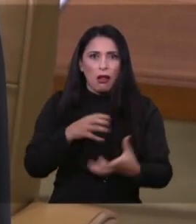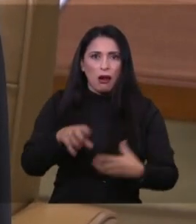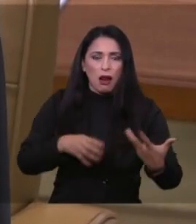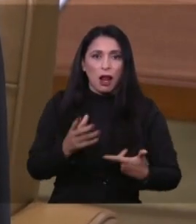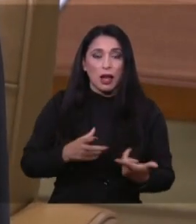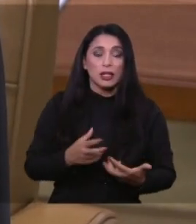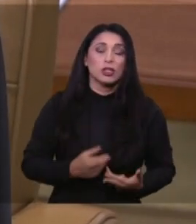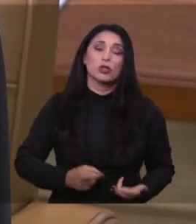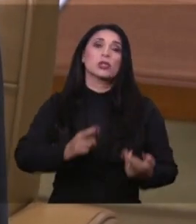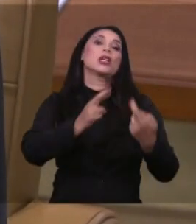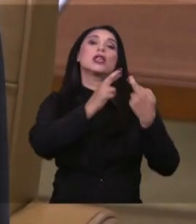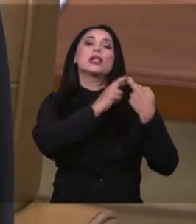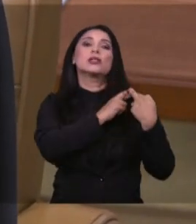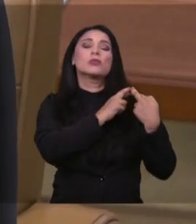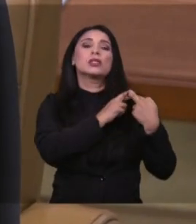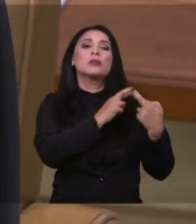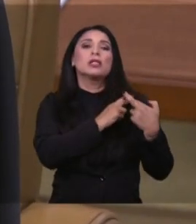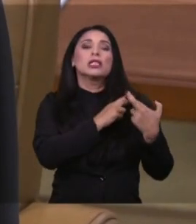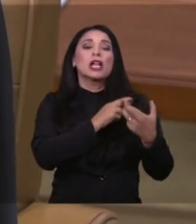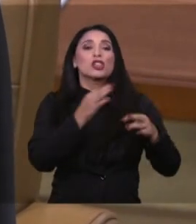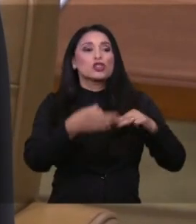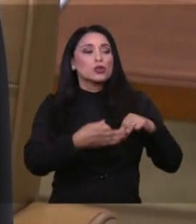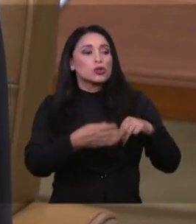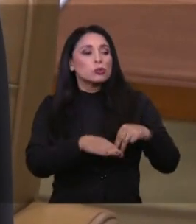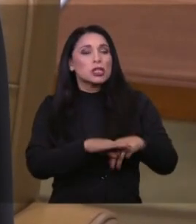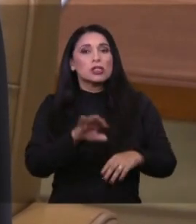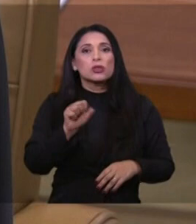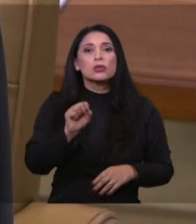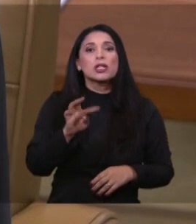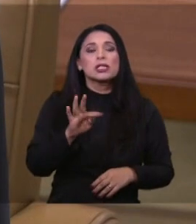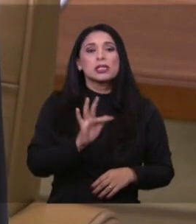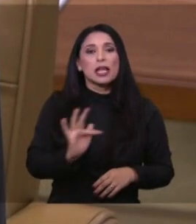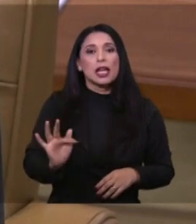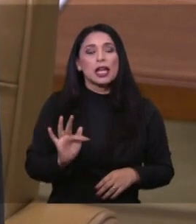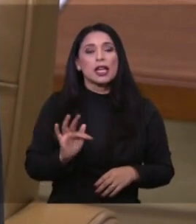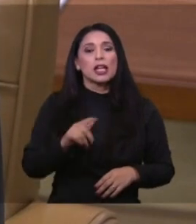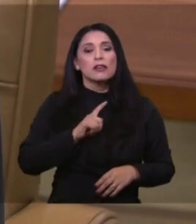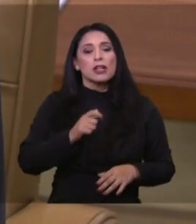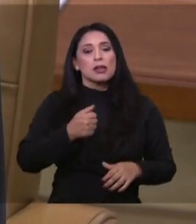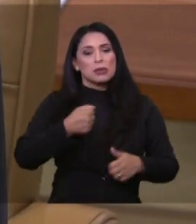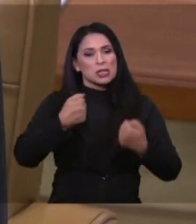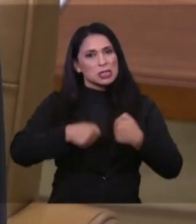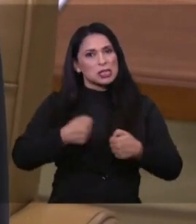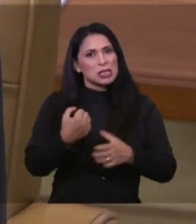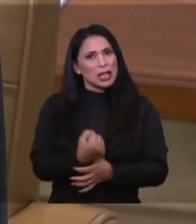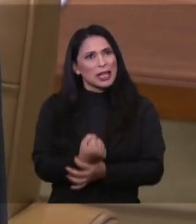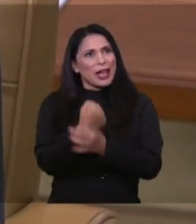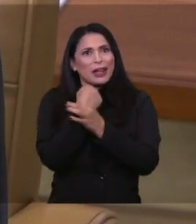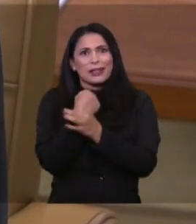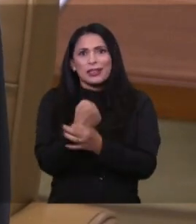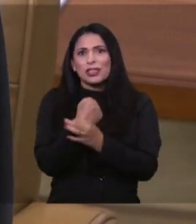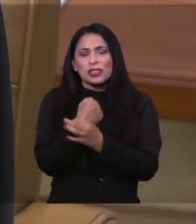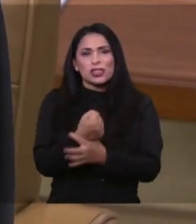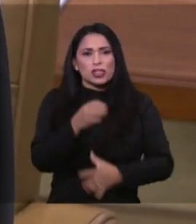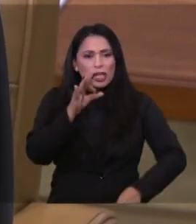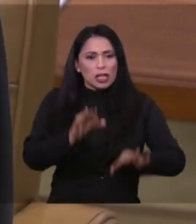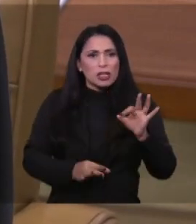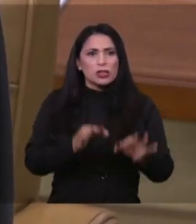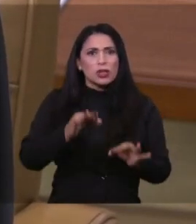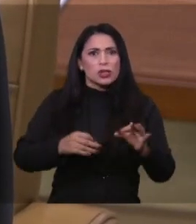palavra, excelentíssimo senhor ministro Gilmar Mendes, o ministro decano da Suprema Corte. ...ao crivo judicial garantidor do devido processo